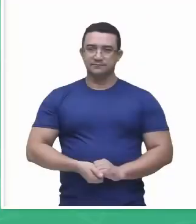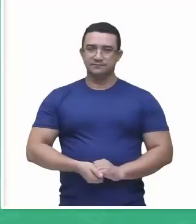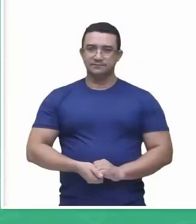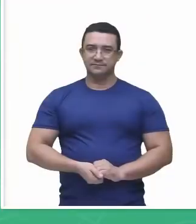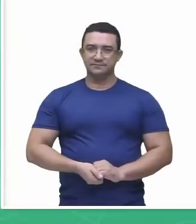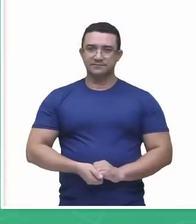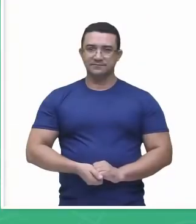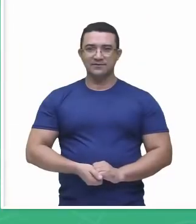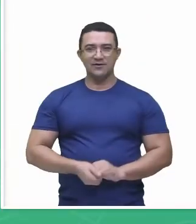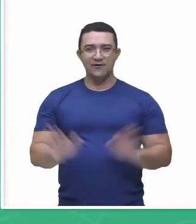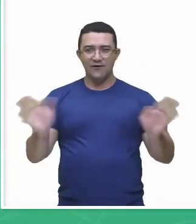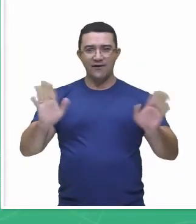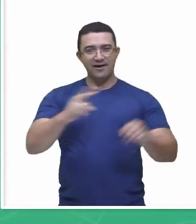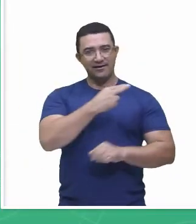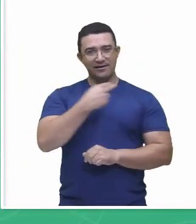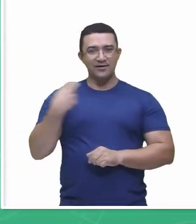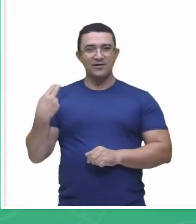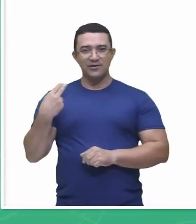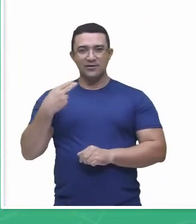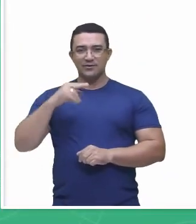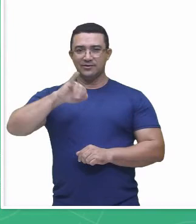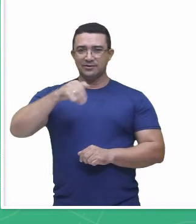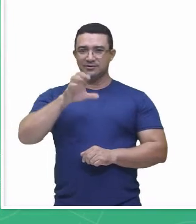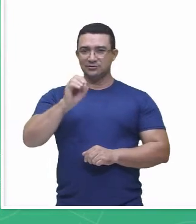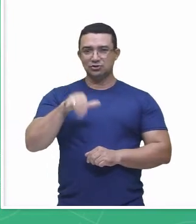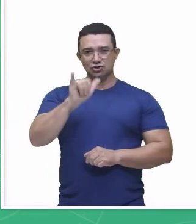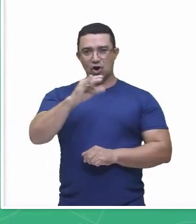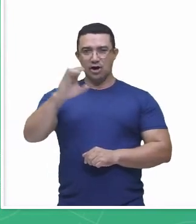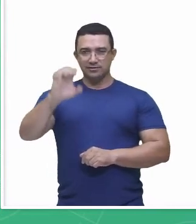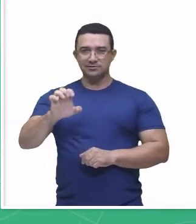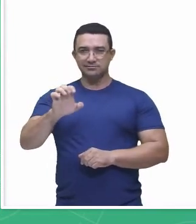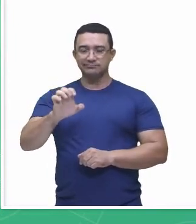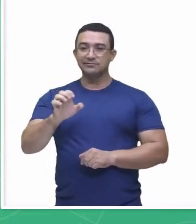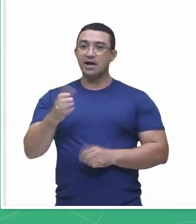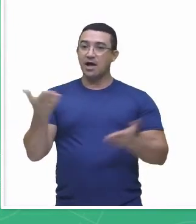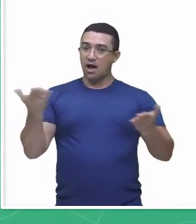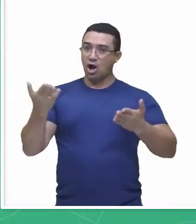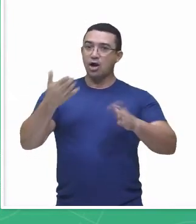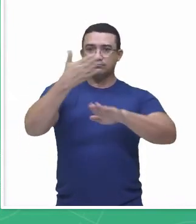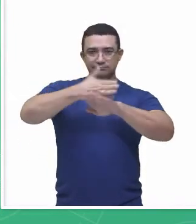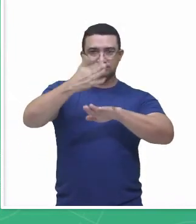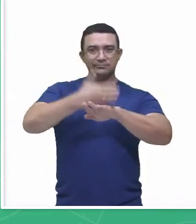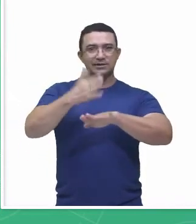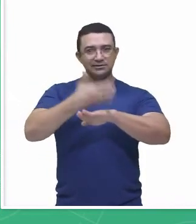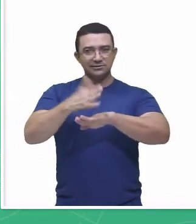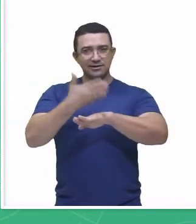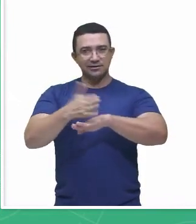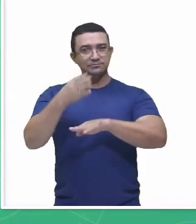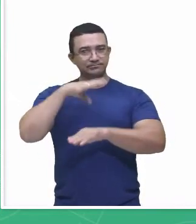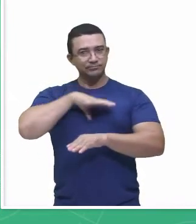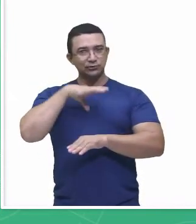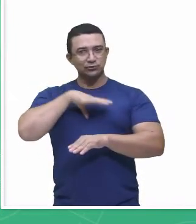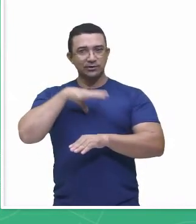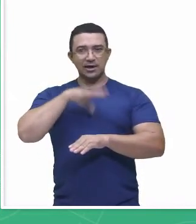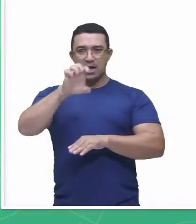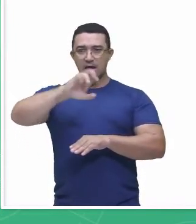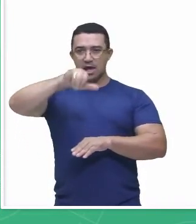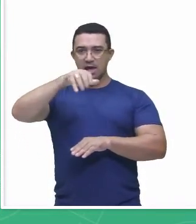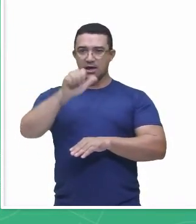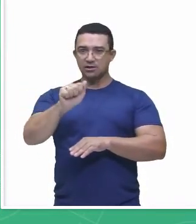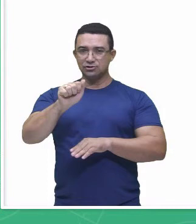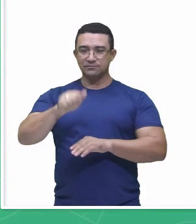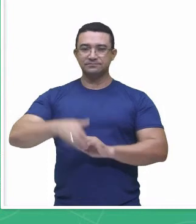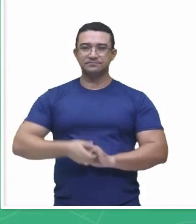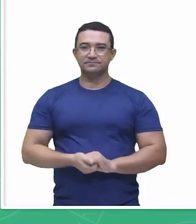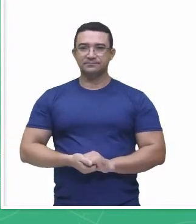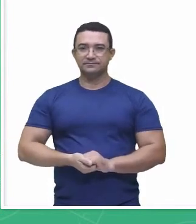Muito bem, eu sou a professora Joyce Martins de Língua Portuguesa e este é o nosso Exercitando para a EJA 10ª fase. Então